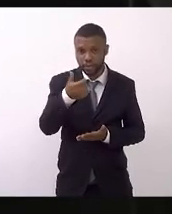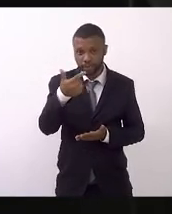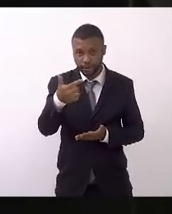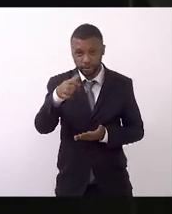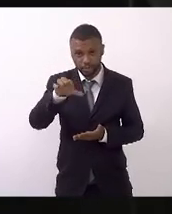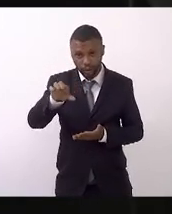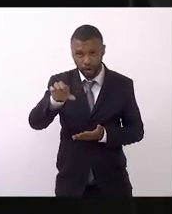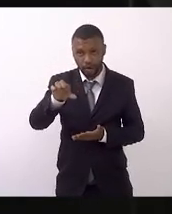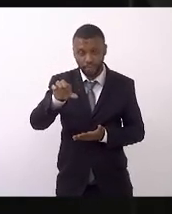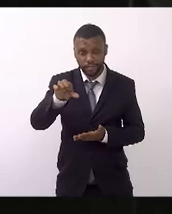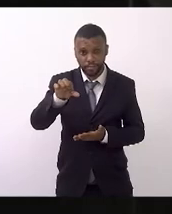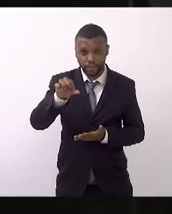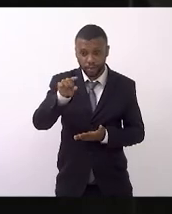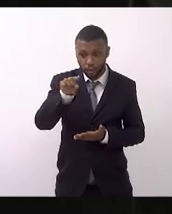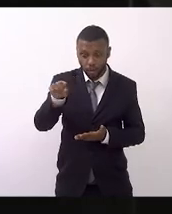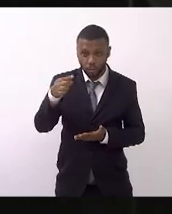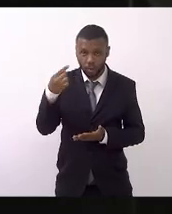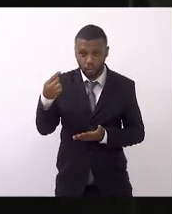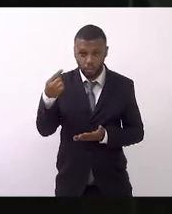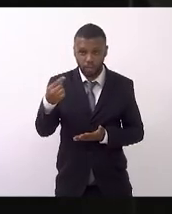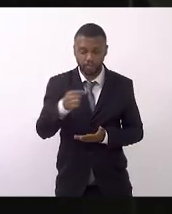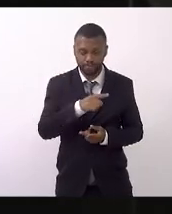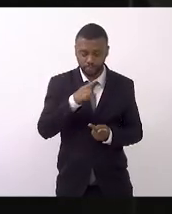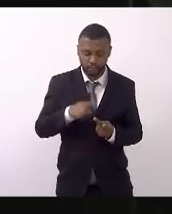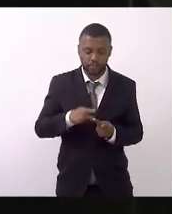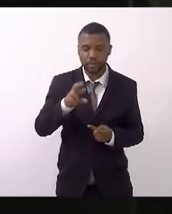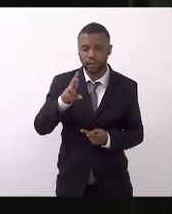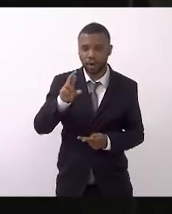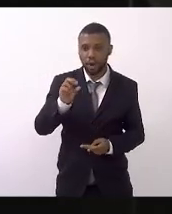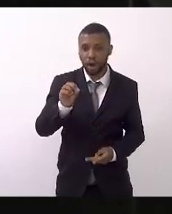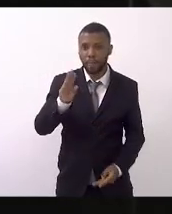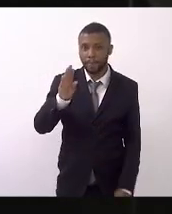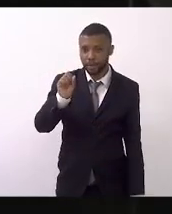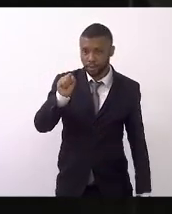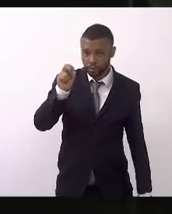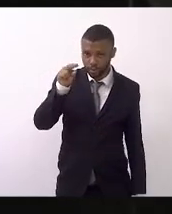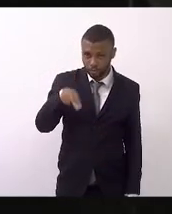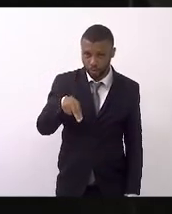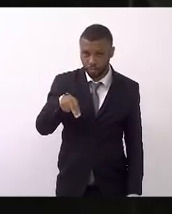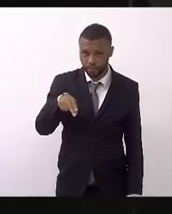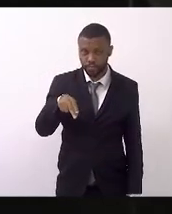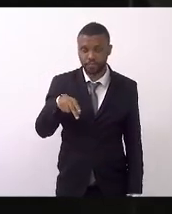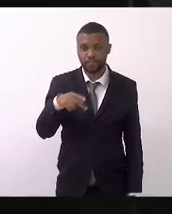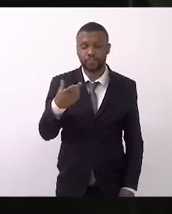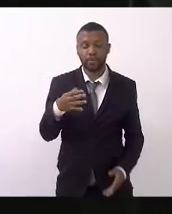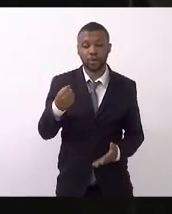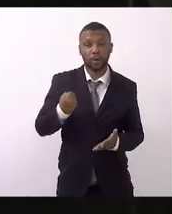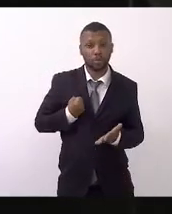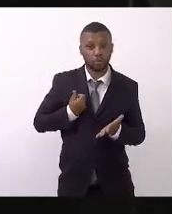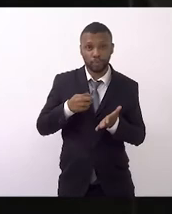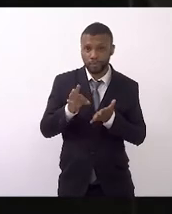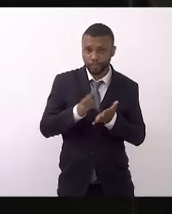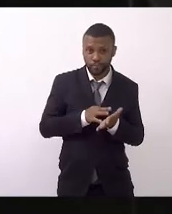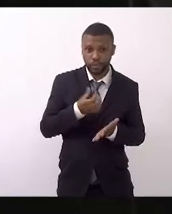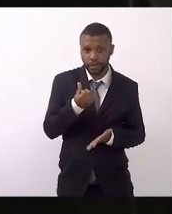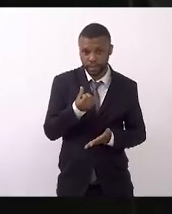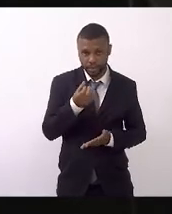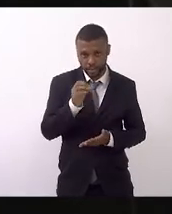60815-629, dígito primeiro. E Robson Coutinho da Silva, matrícula